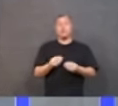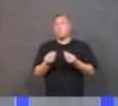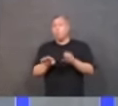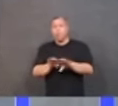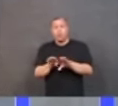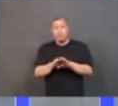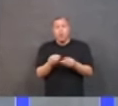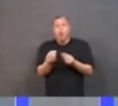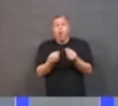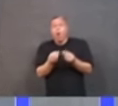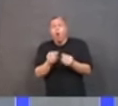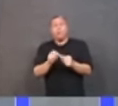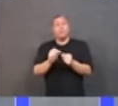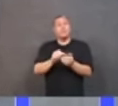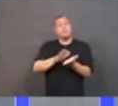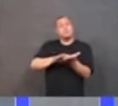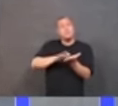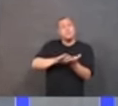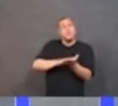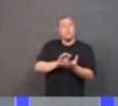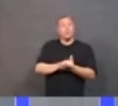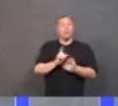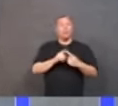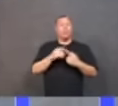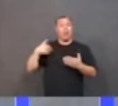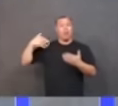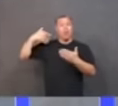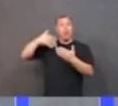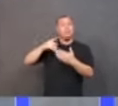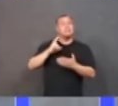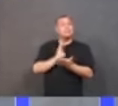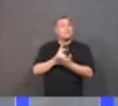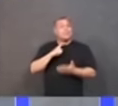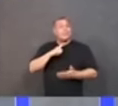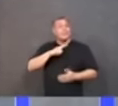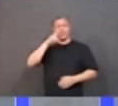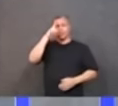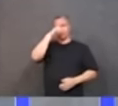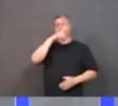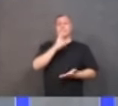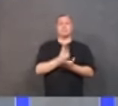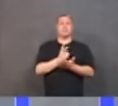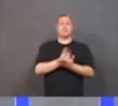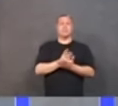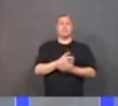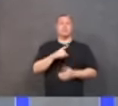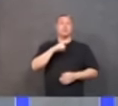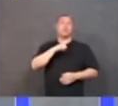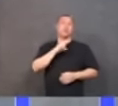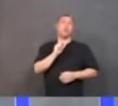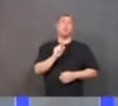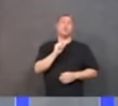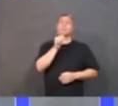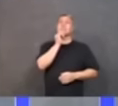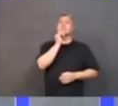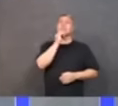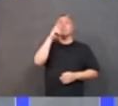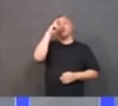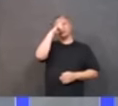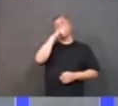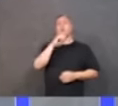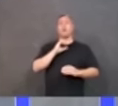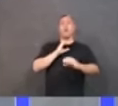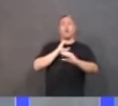tem tido muitas dificuldades, porque vários processos, nós temos uma dificuldade enorme, por exemplo, também na questão da